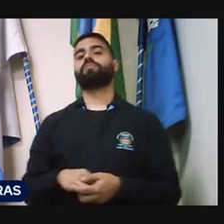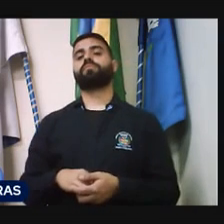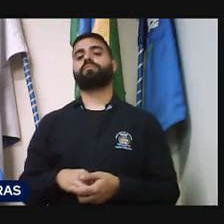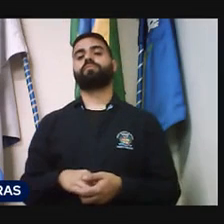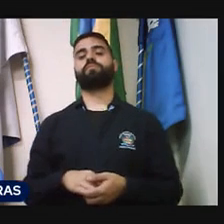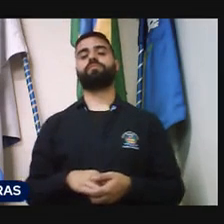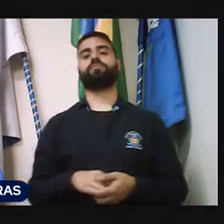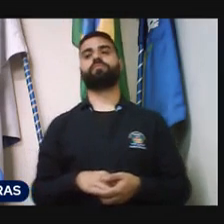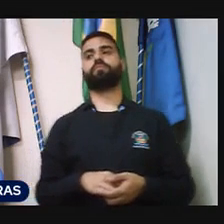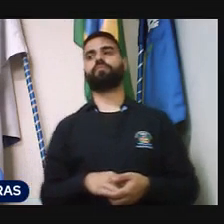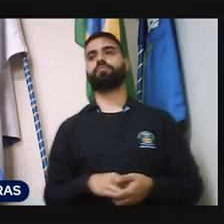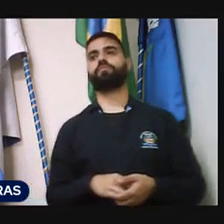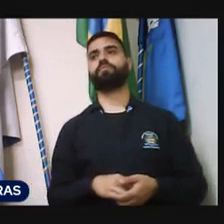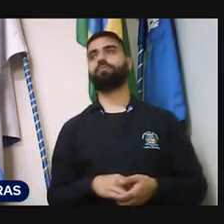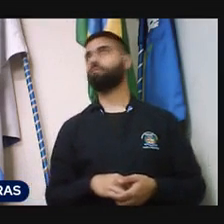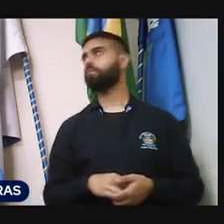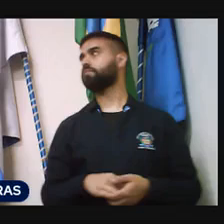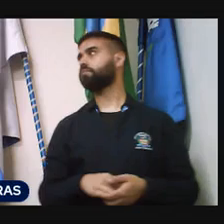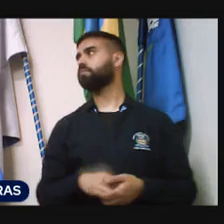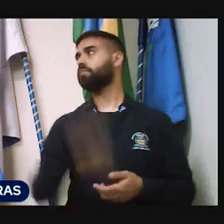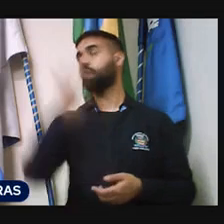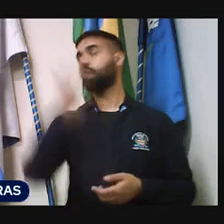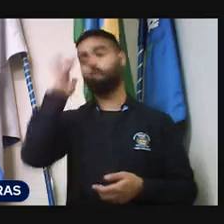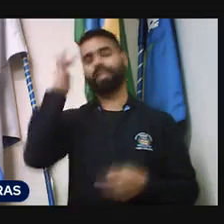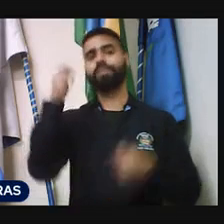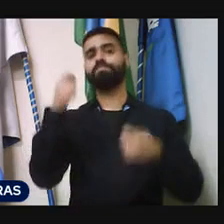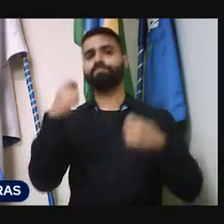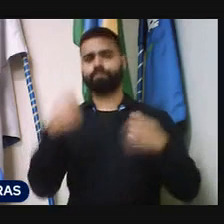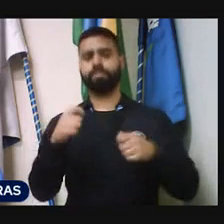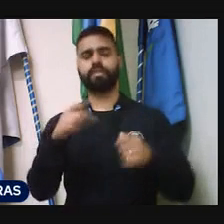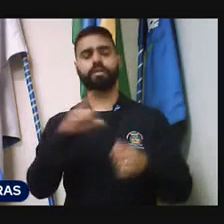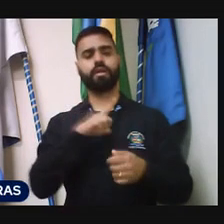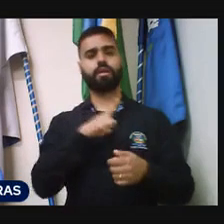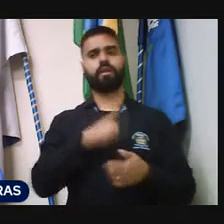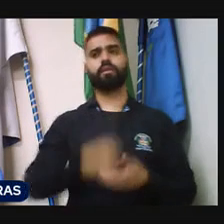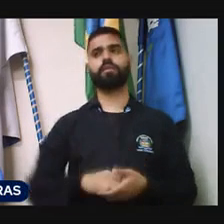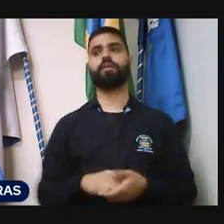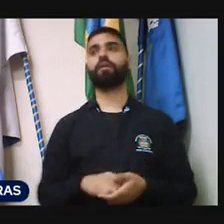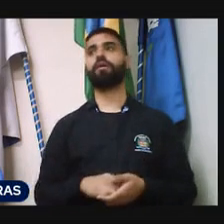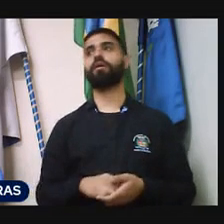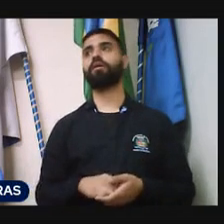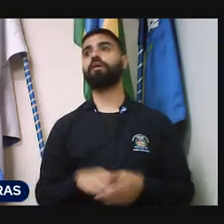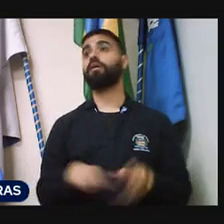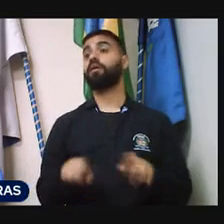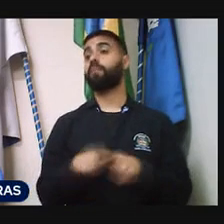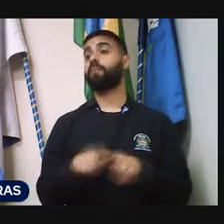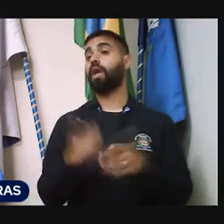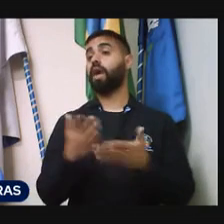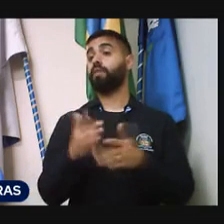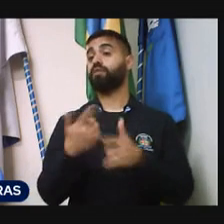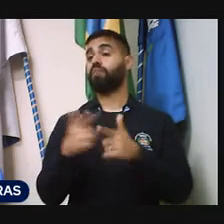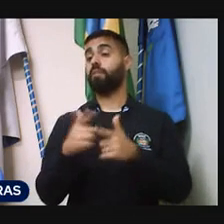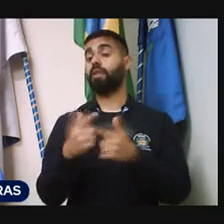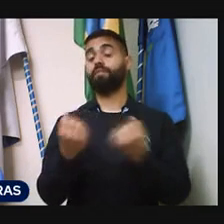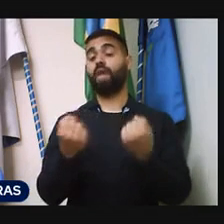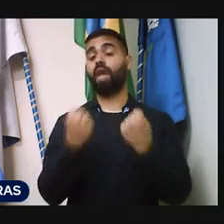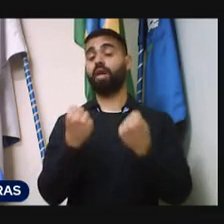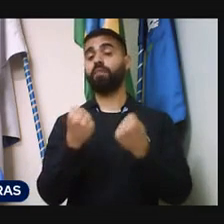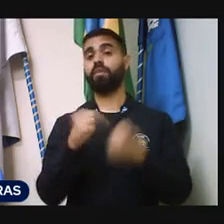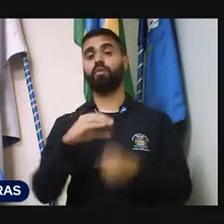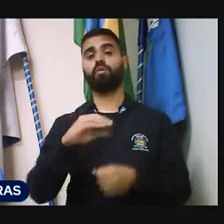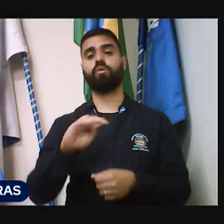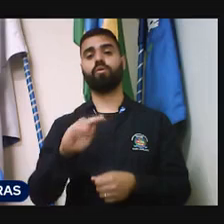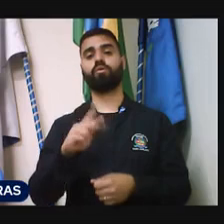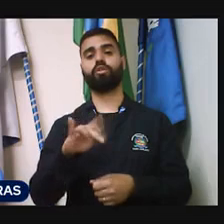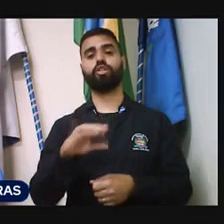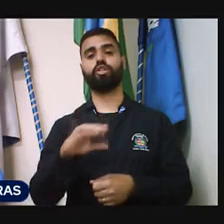que tem que tem que ter ah e tem que ser resolvido esse problema dessas academia que onde o Chico